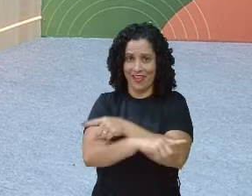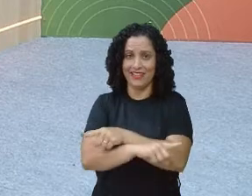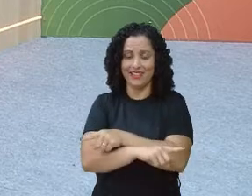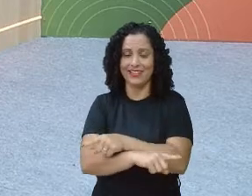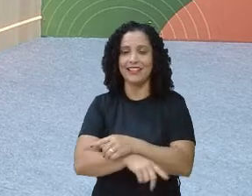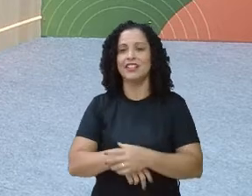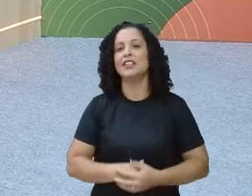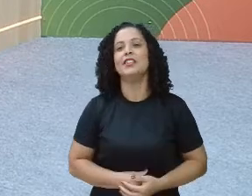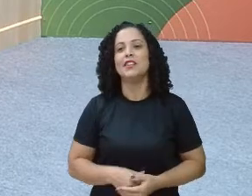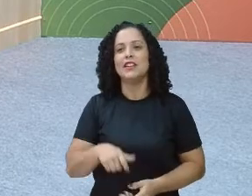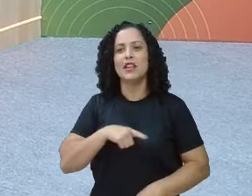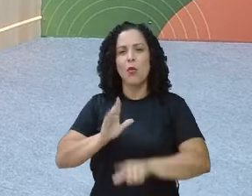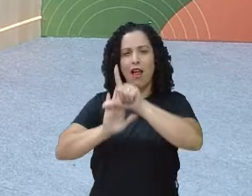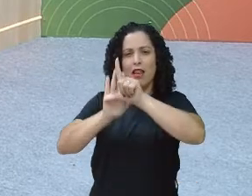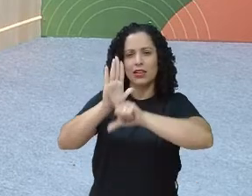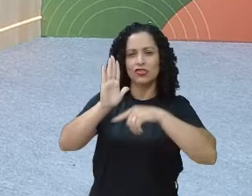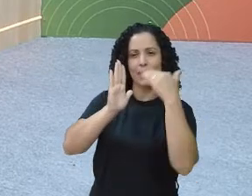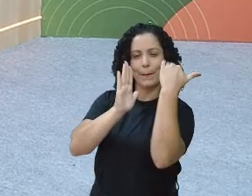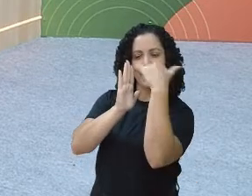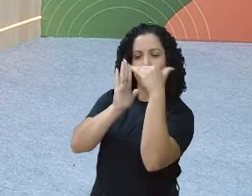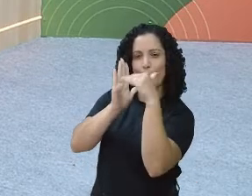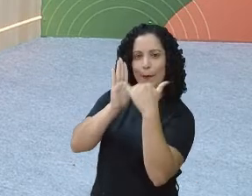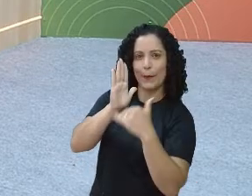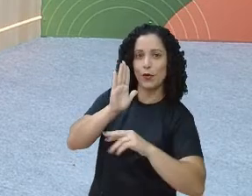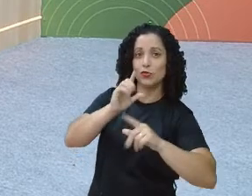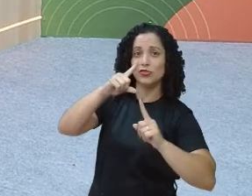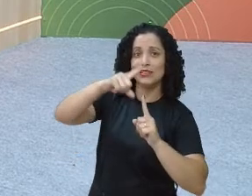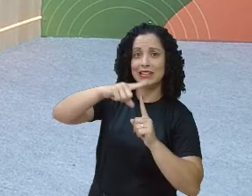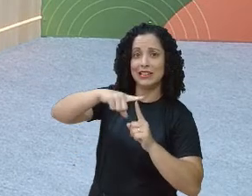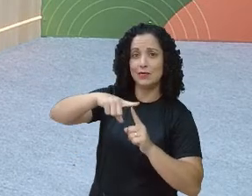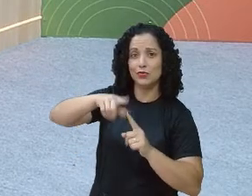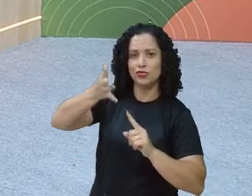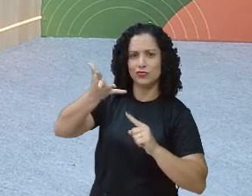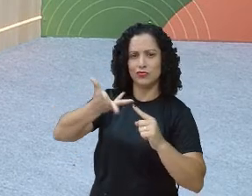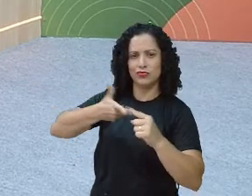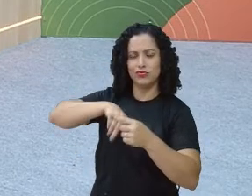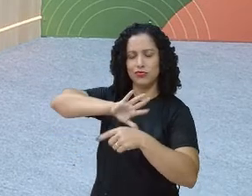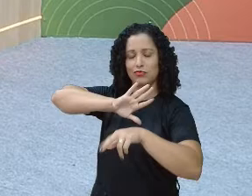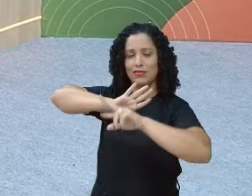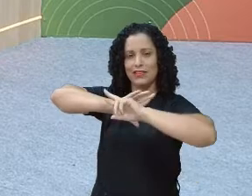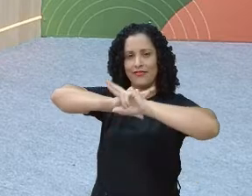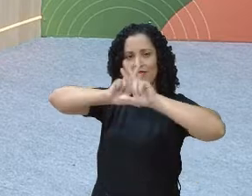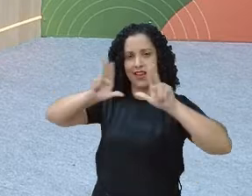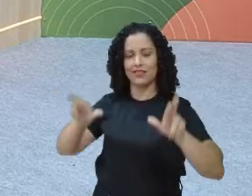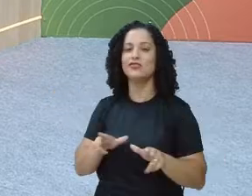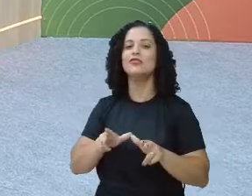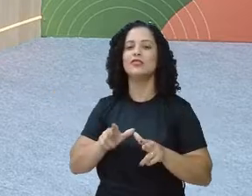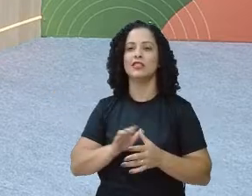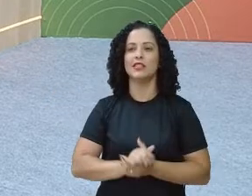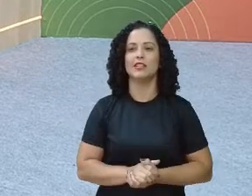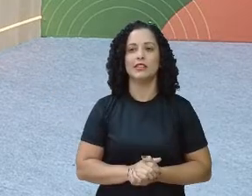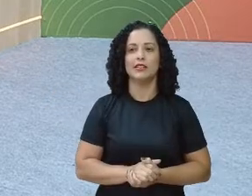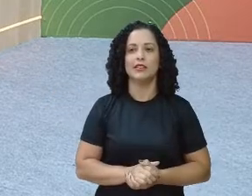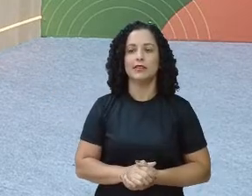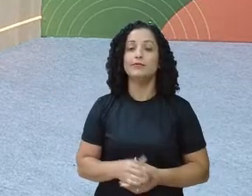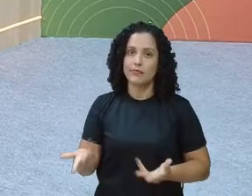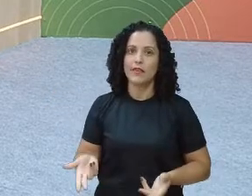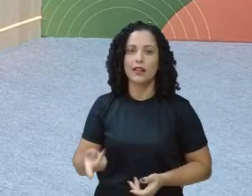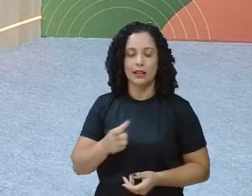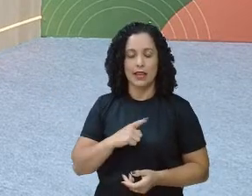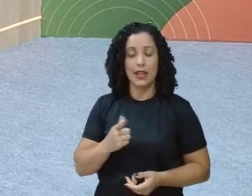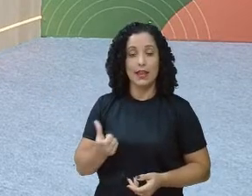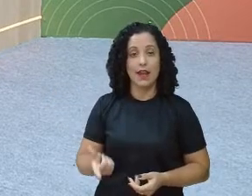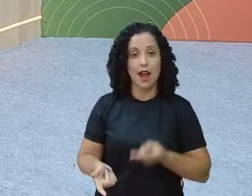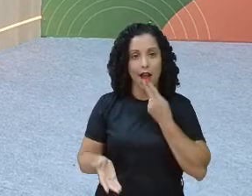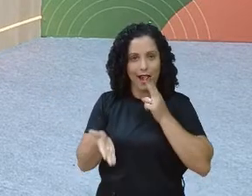trouxe aqui uma listinha das nossas cartas. Quais são os tipos de cartas que são produzidas, são possíveis. Então, a gente tem a carta pessoal, que